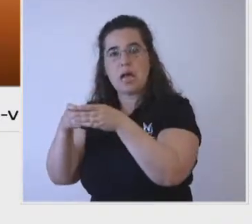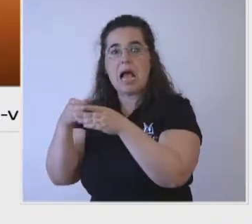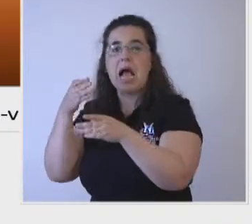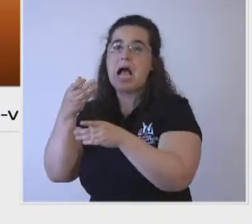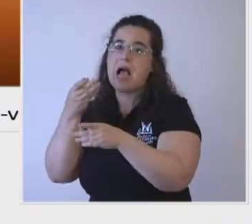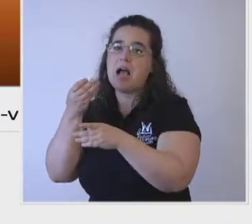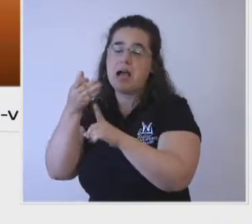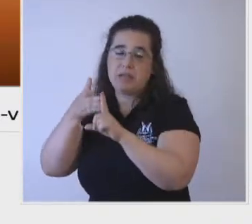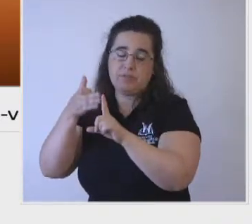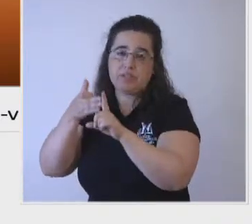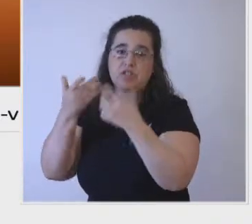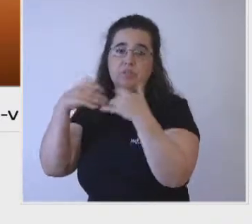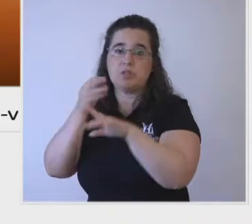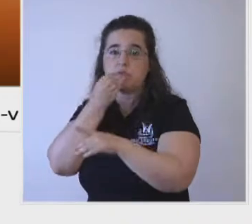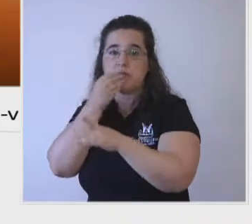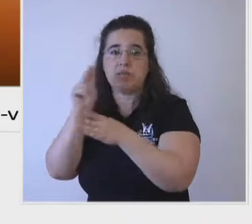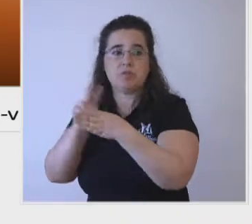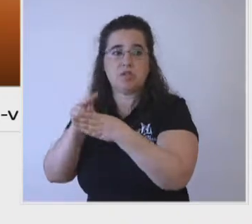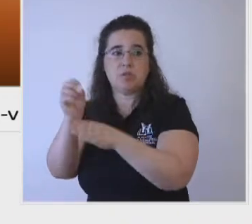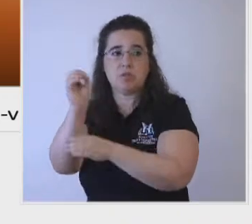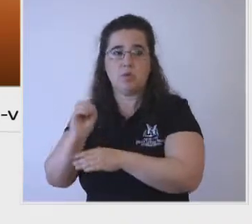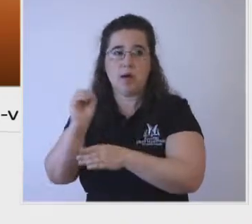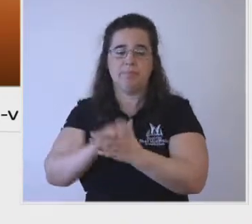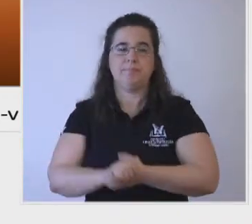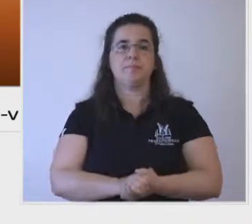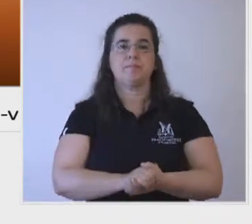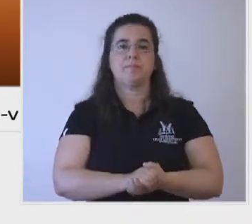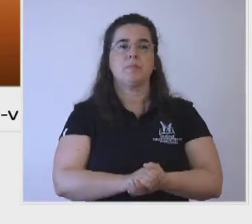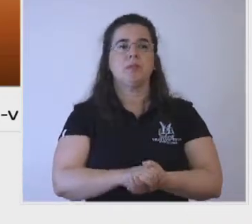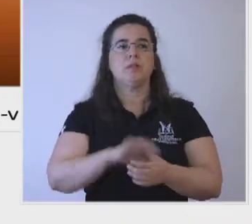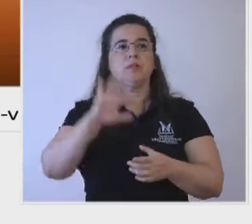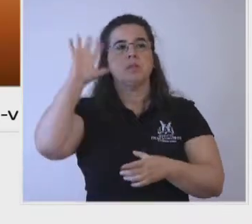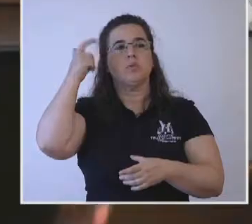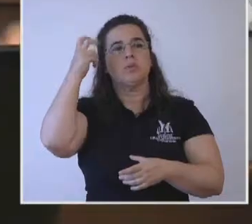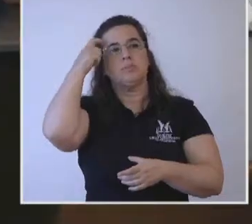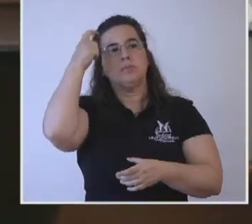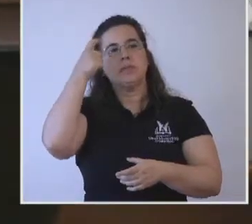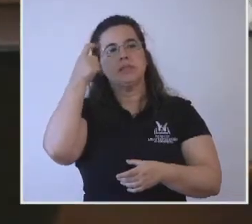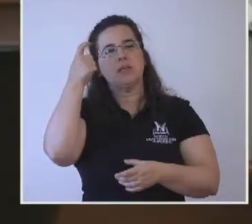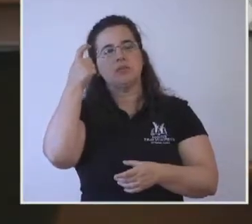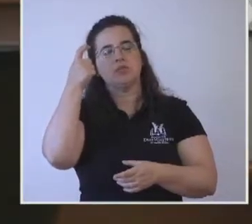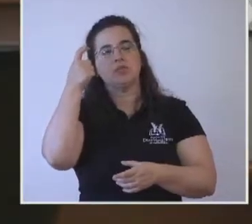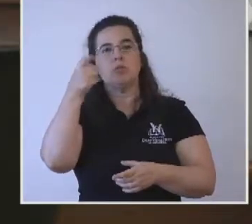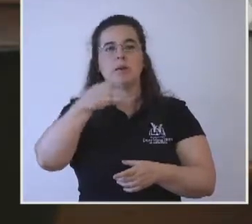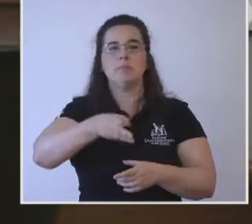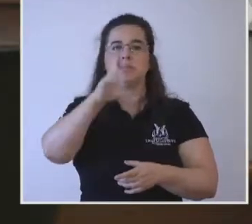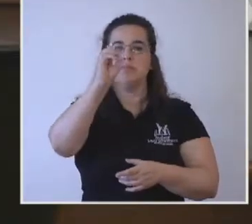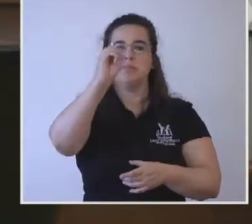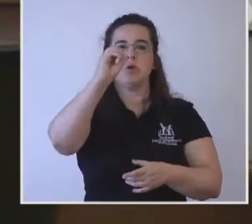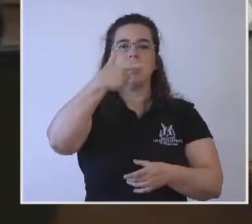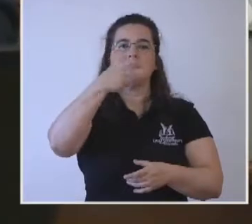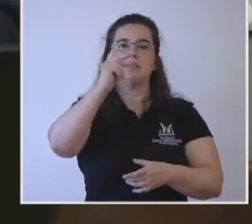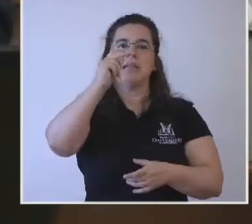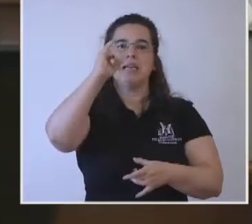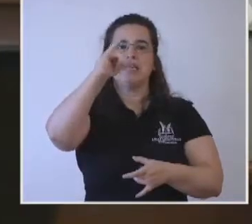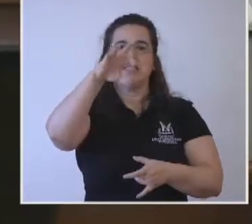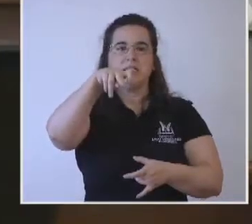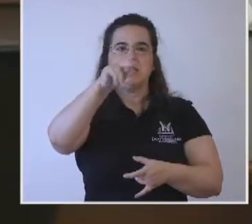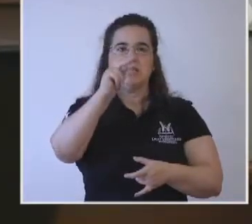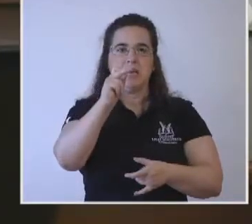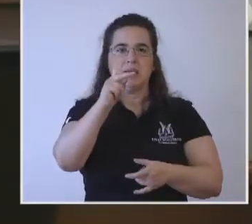Vejam a diferença, que é muito significativa. Quando nós pensamos naquilo que se chama a proteína C reativa, que é um indicador